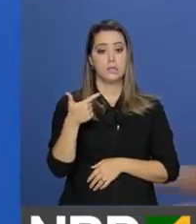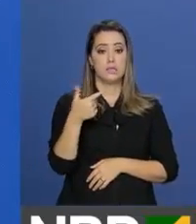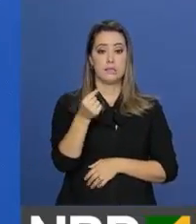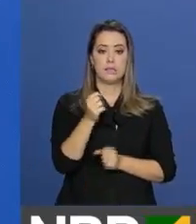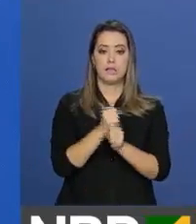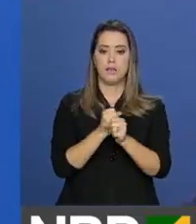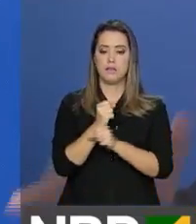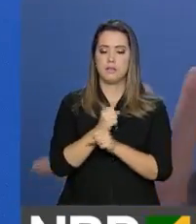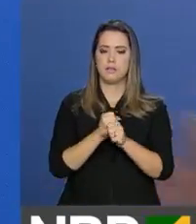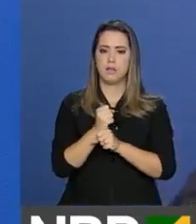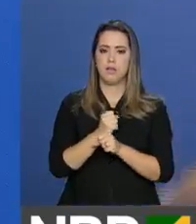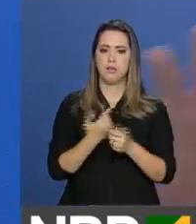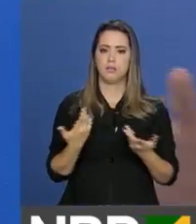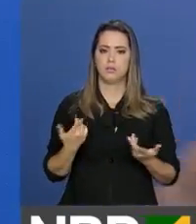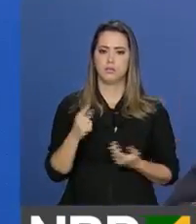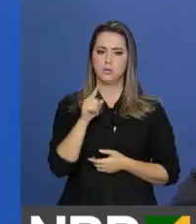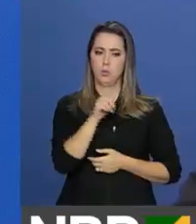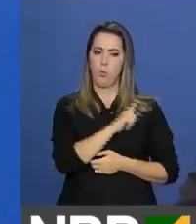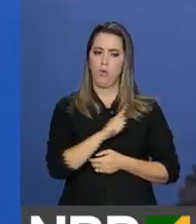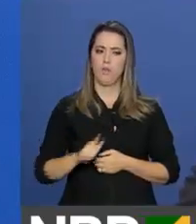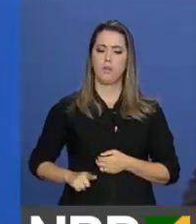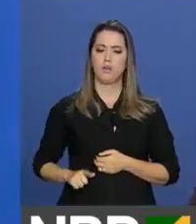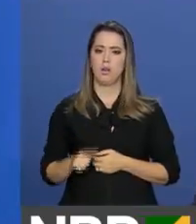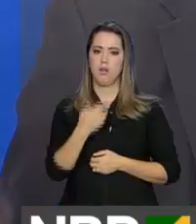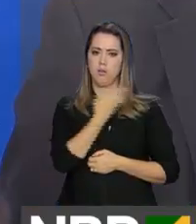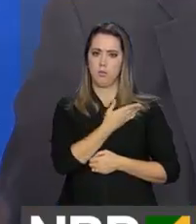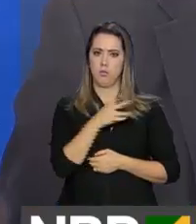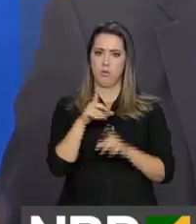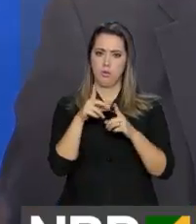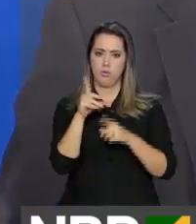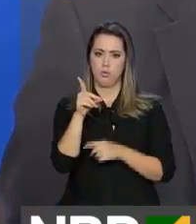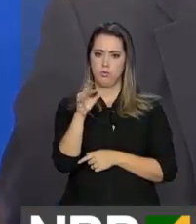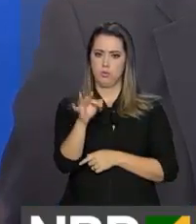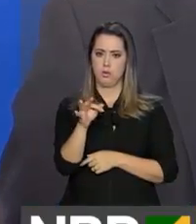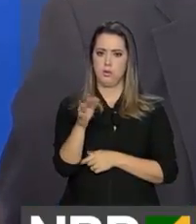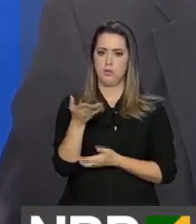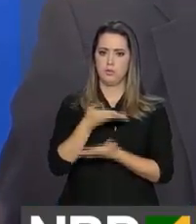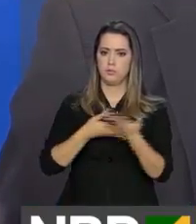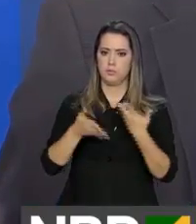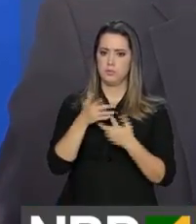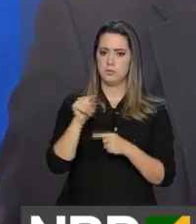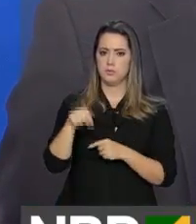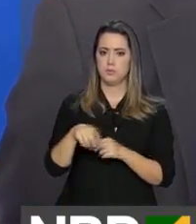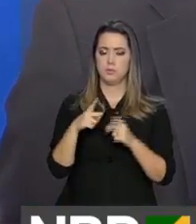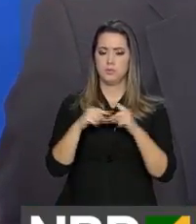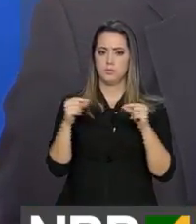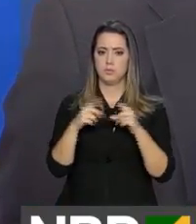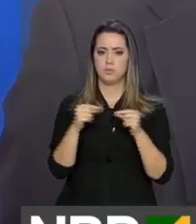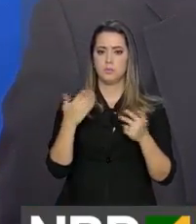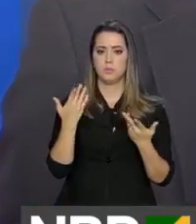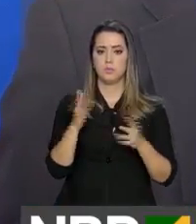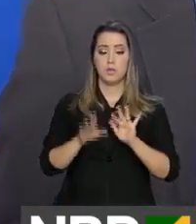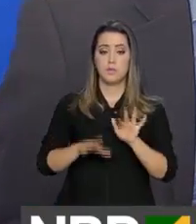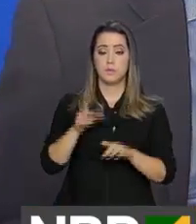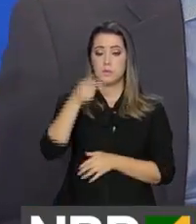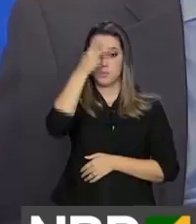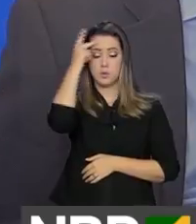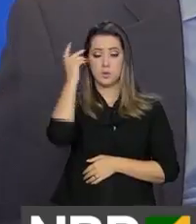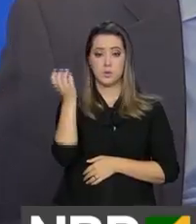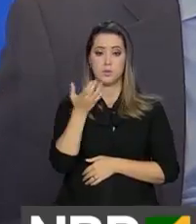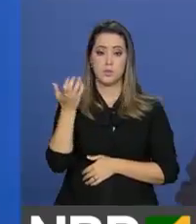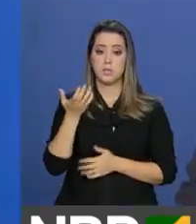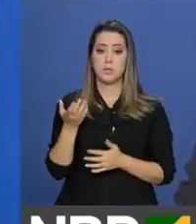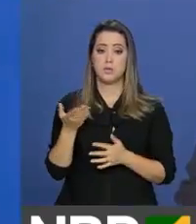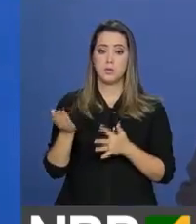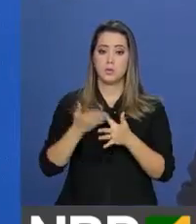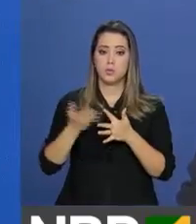O governador Hollenberg até foi um dos articuladores dessa matéria aqui em Brasília. Muita gente queria a